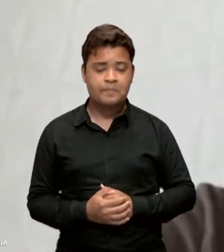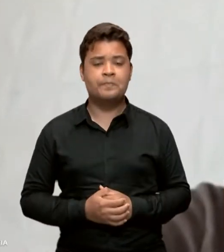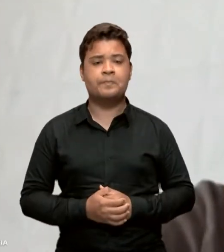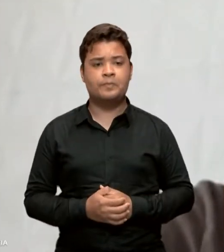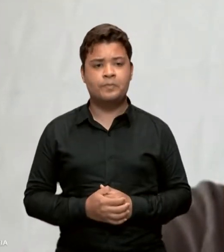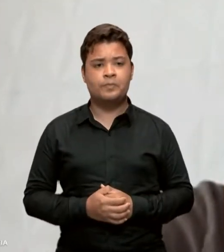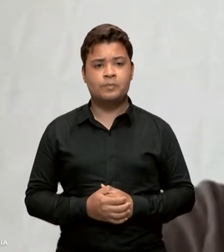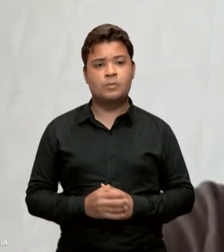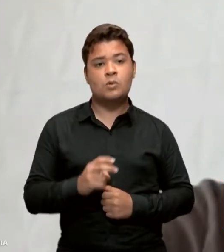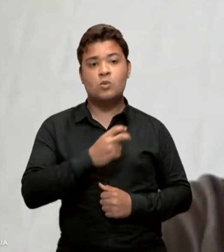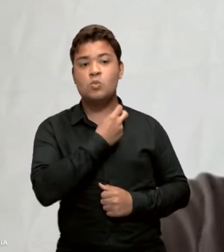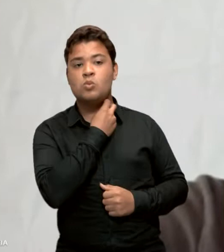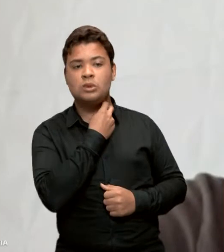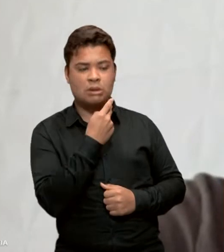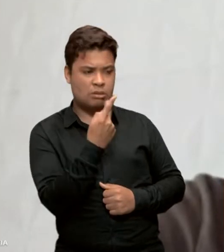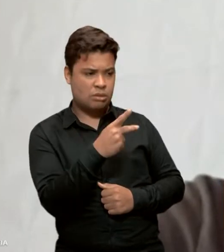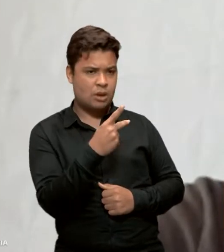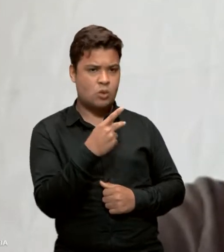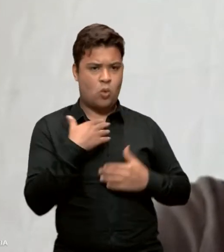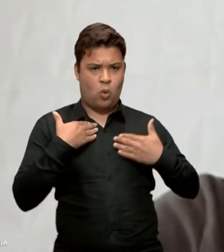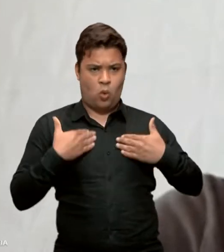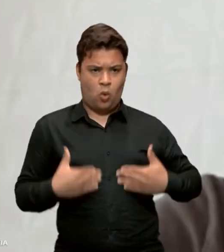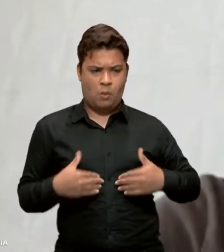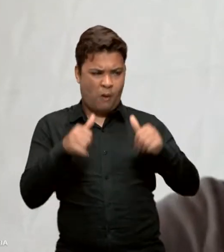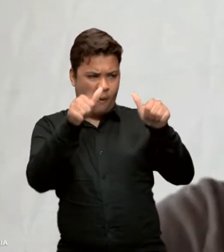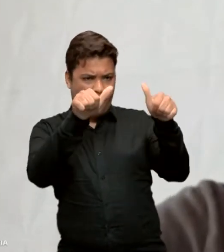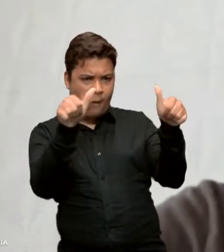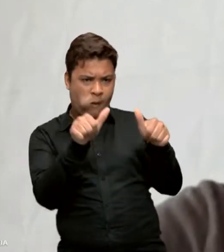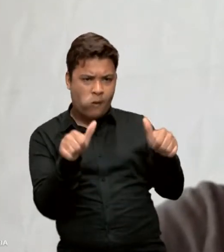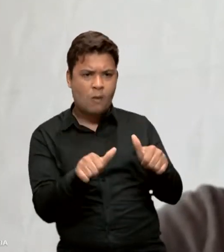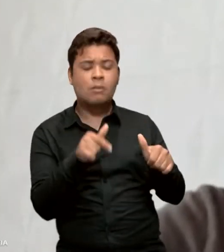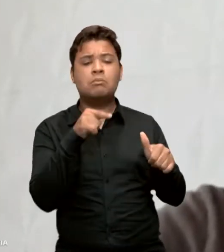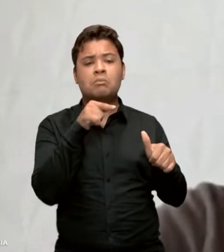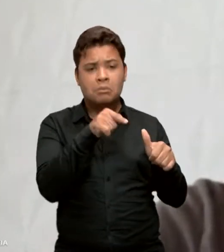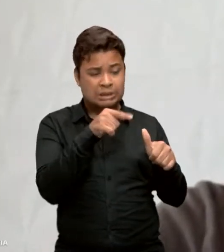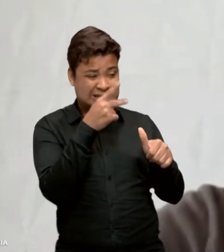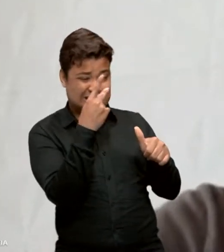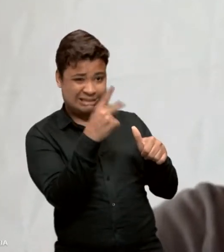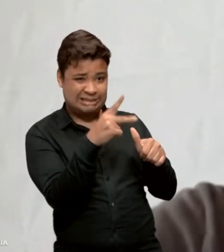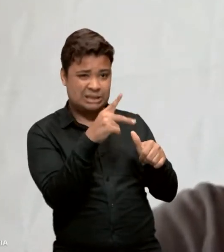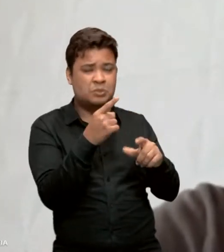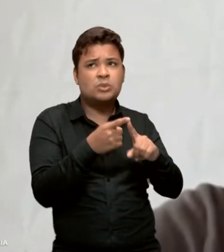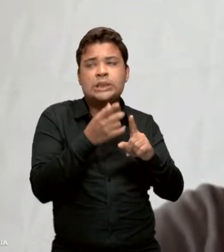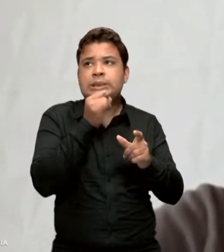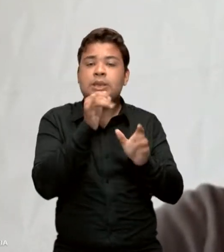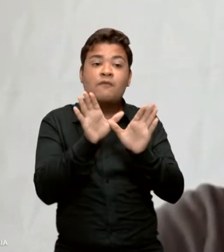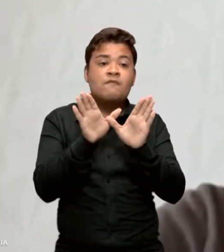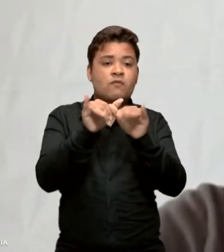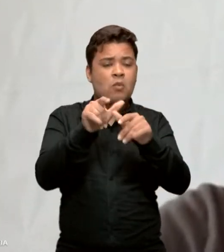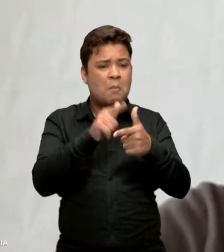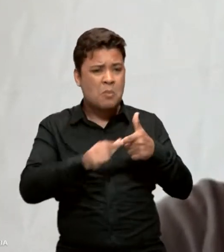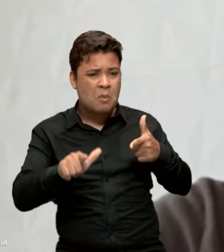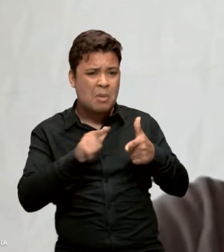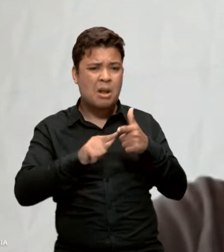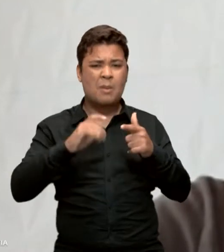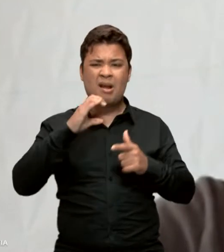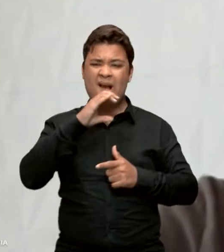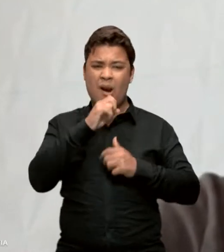forma dos morcegos, particularmente dos morcegos, por conta desse problema do voo e da perda de calor que eles